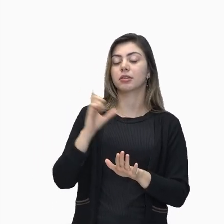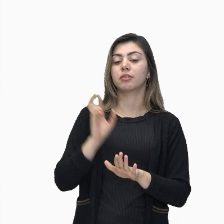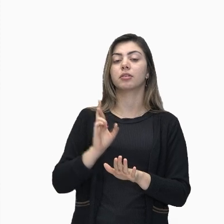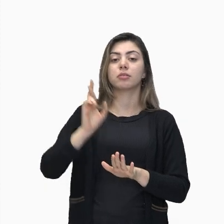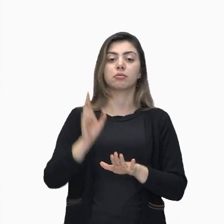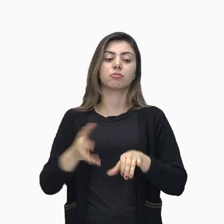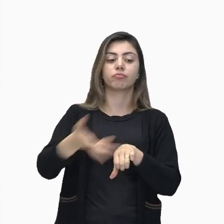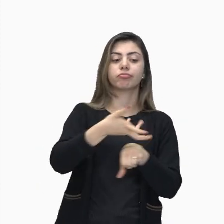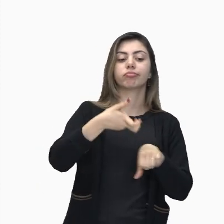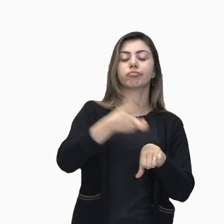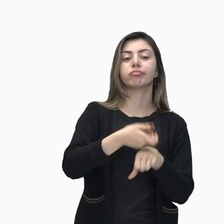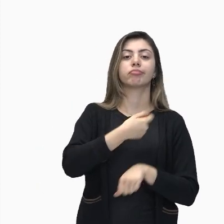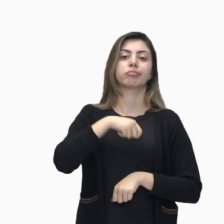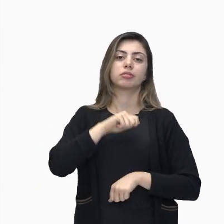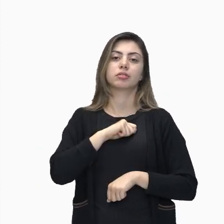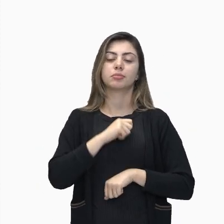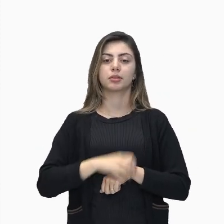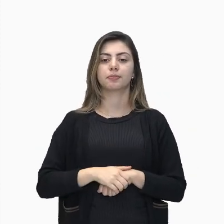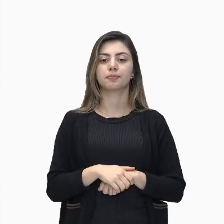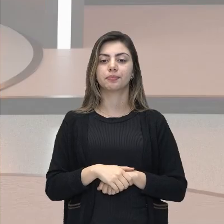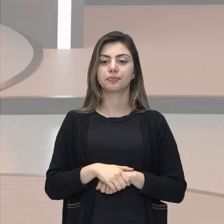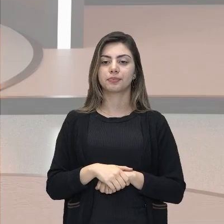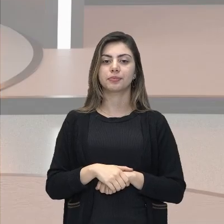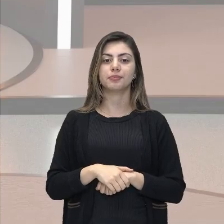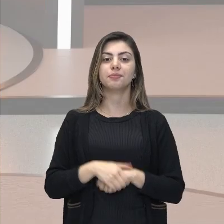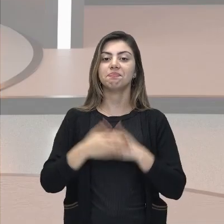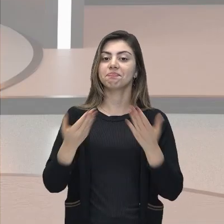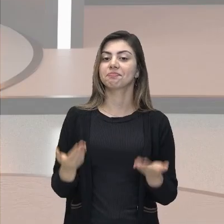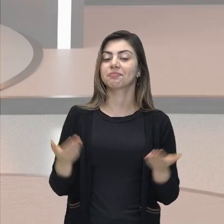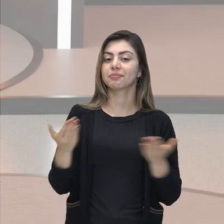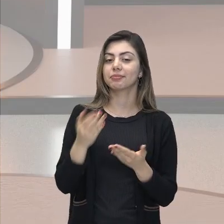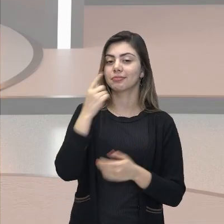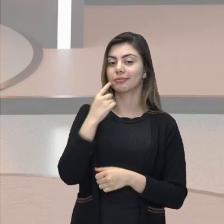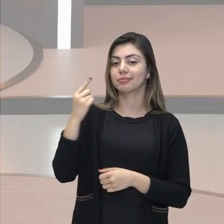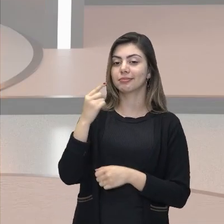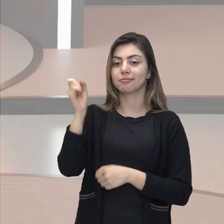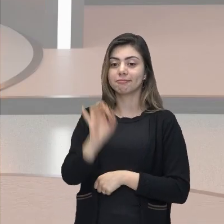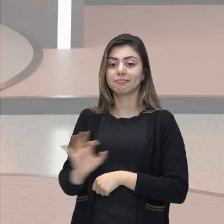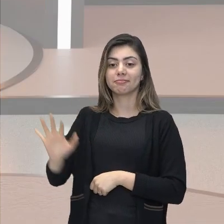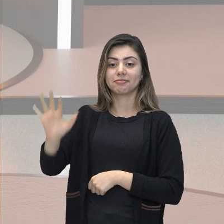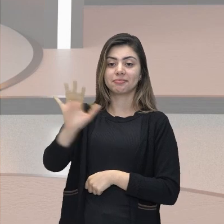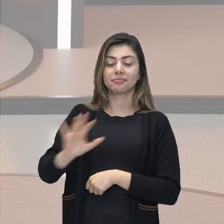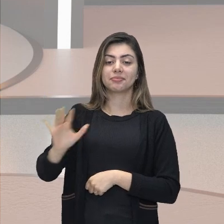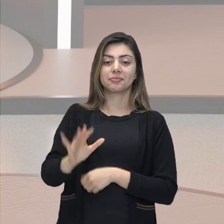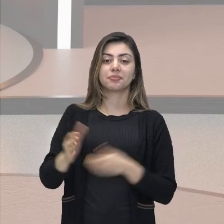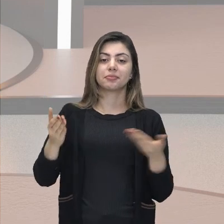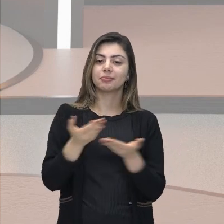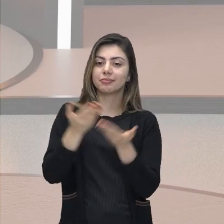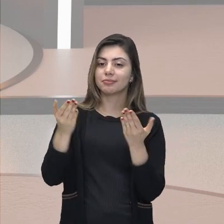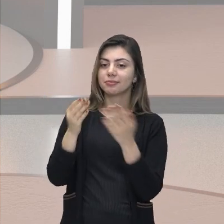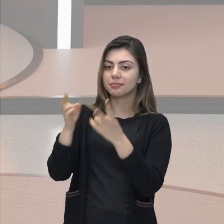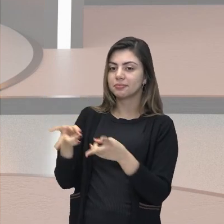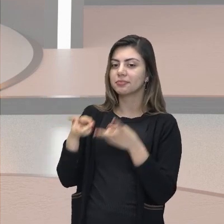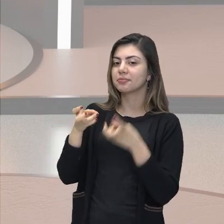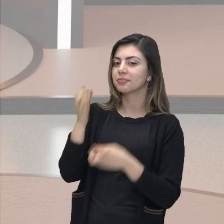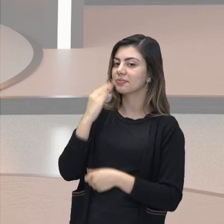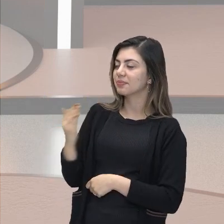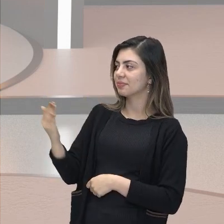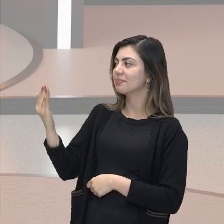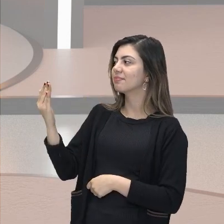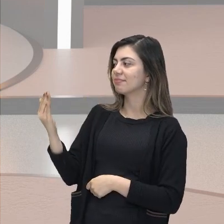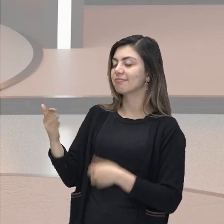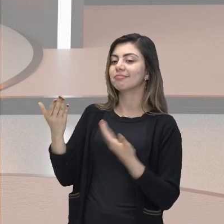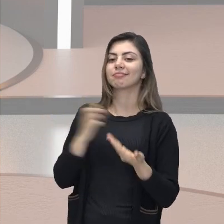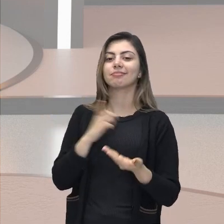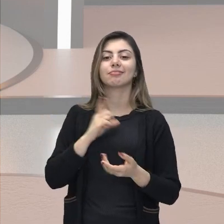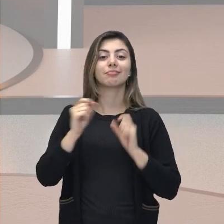colonizada pela Espanha. Vamos aqui dar uma olhada em um mapa. Conforme vocês podem observar aqui, nós temos a